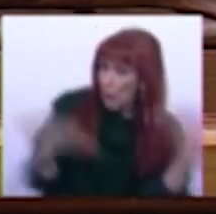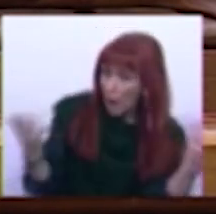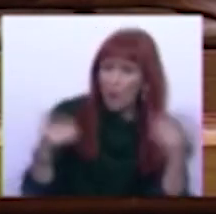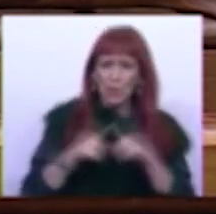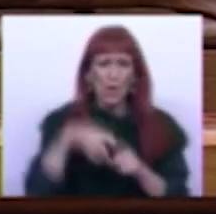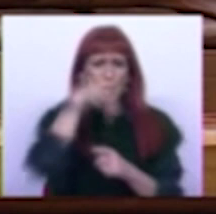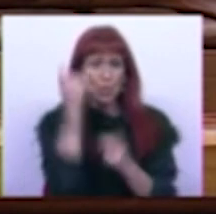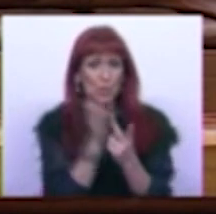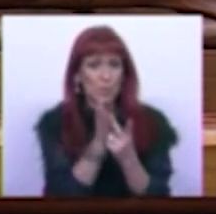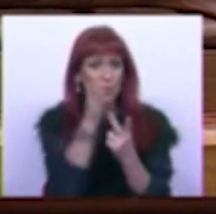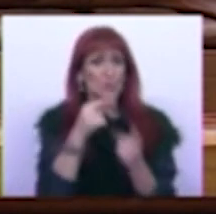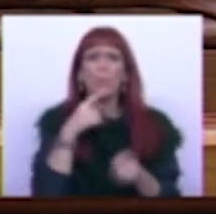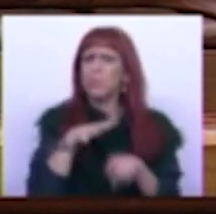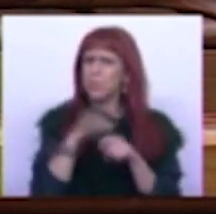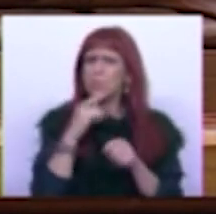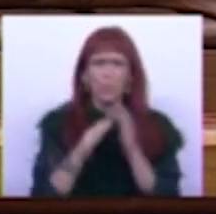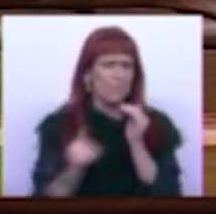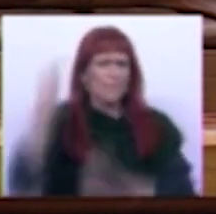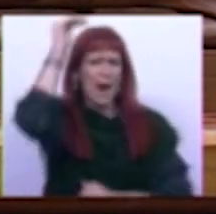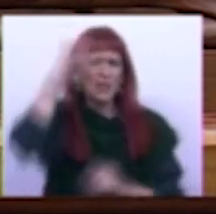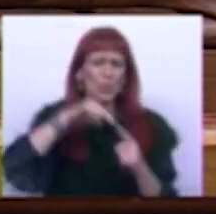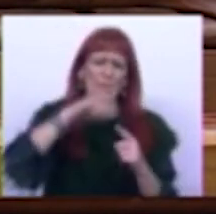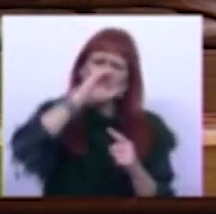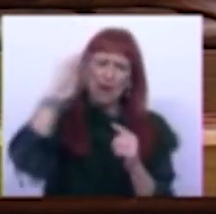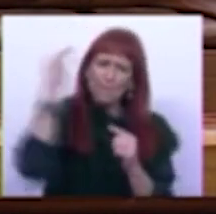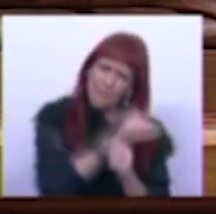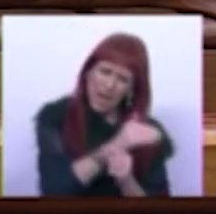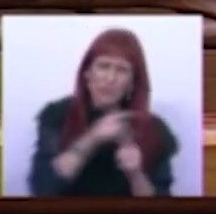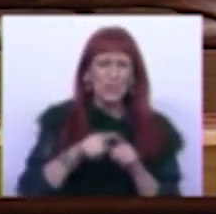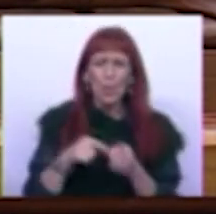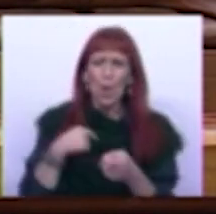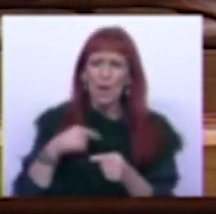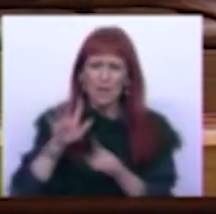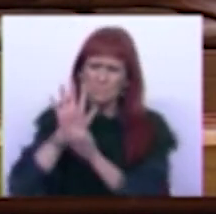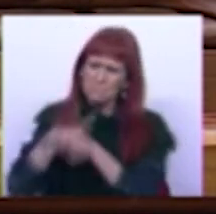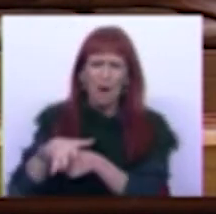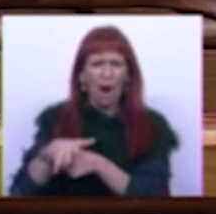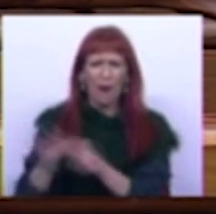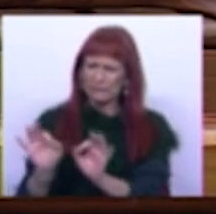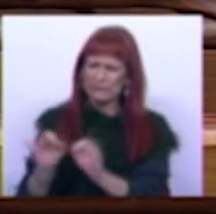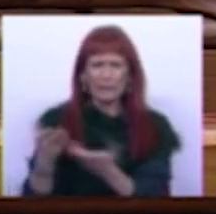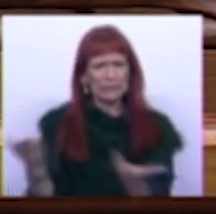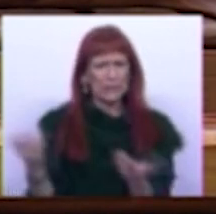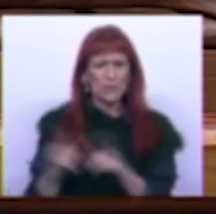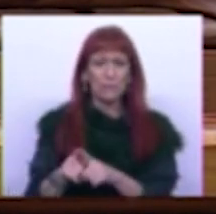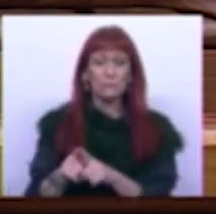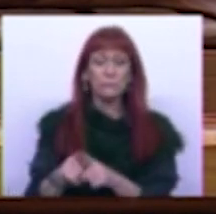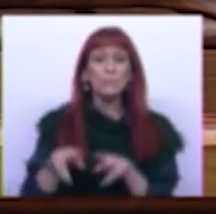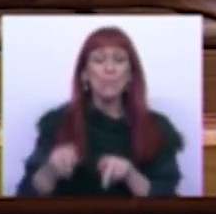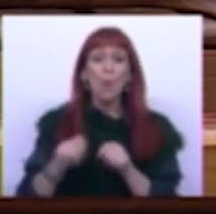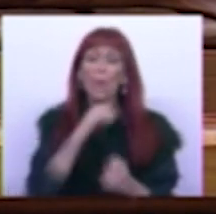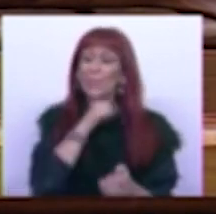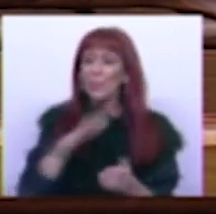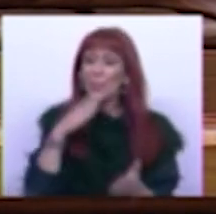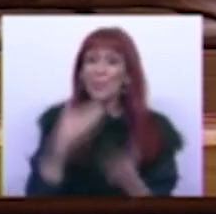onde o segundo pilar tem um peso muito superior ao primeiro pilar, não sejam discriminatoriamente tratados na autorização já